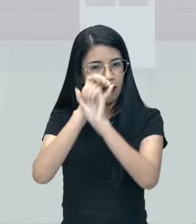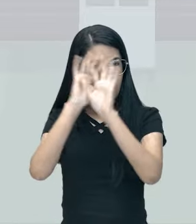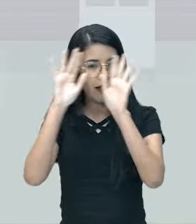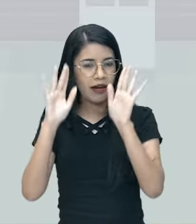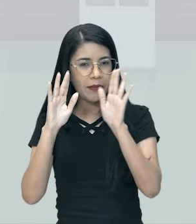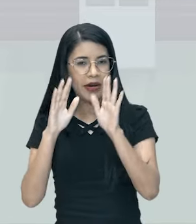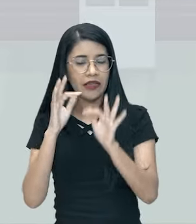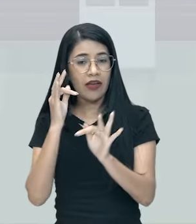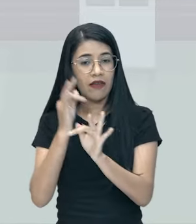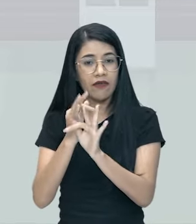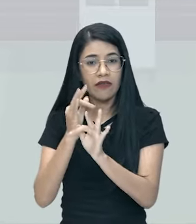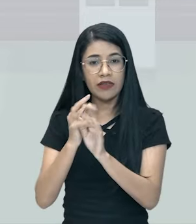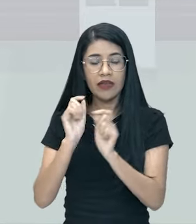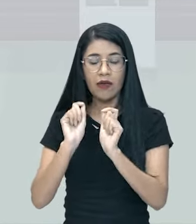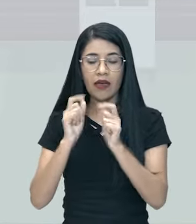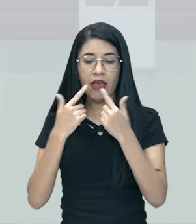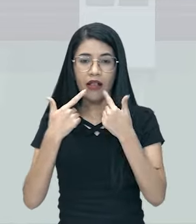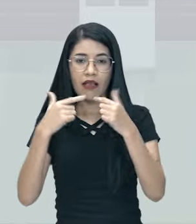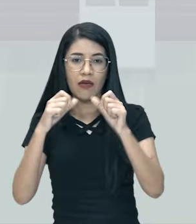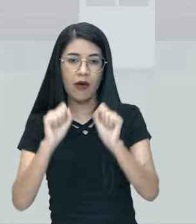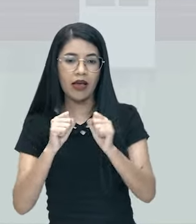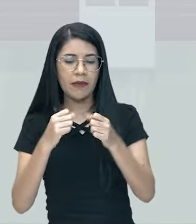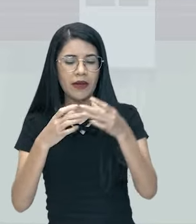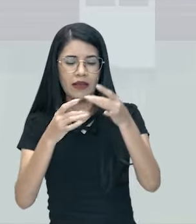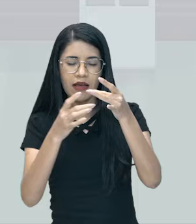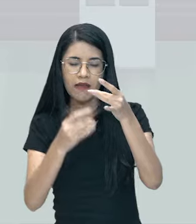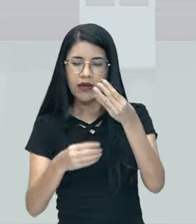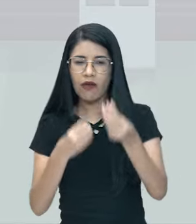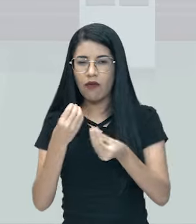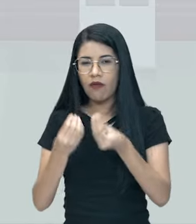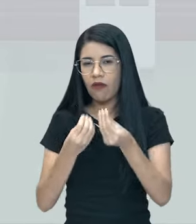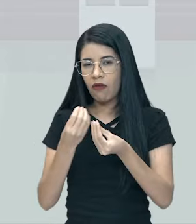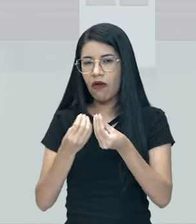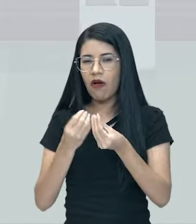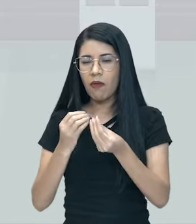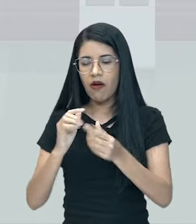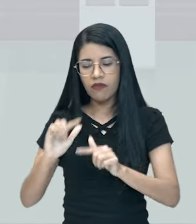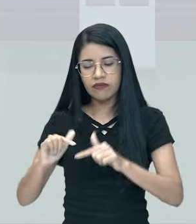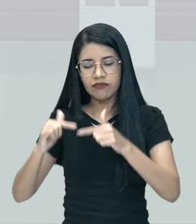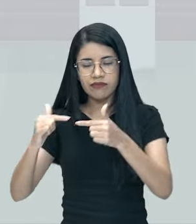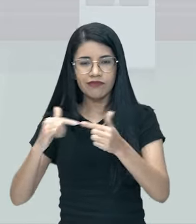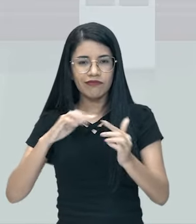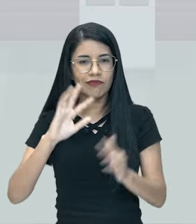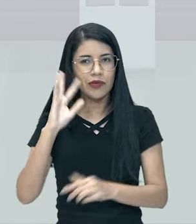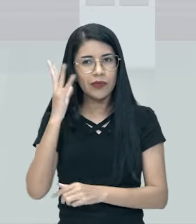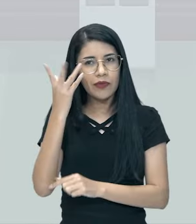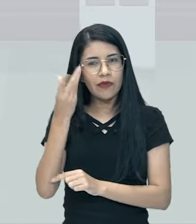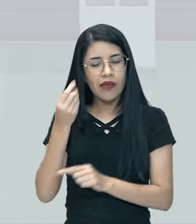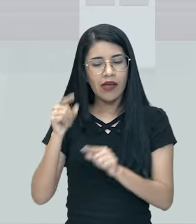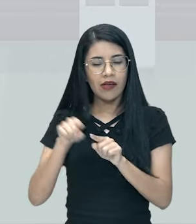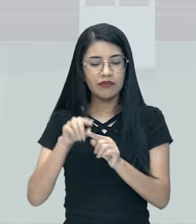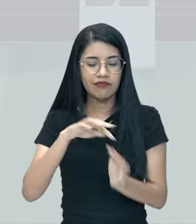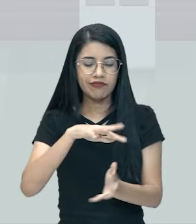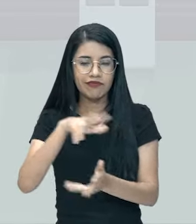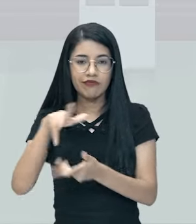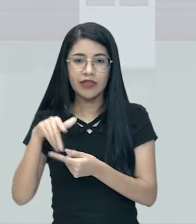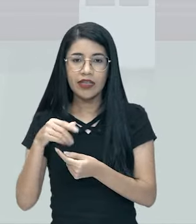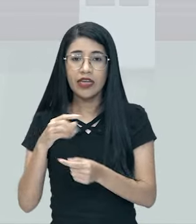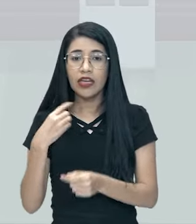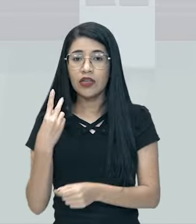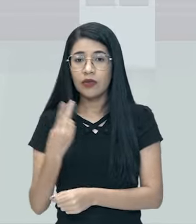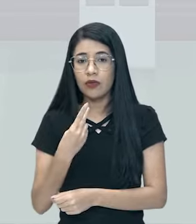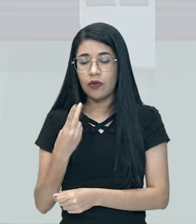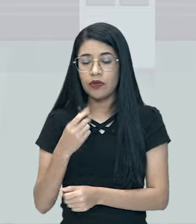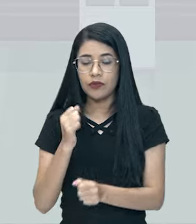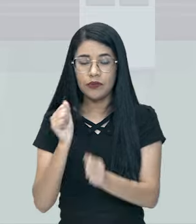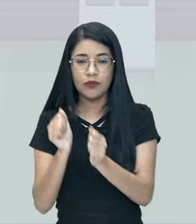a linguagem que busca descrever o funcionamento do universo e juntos vamos decifrar